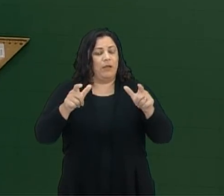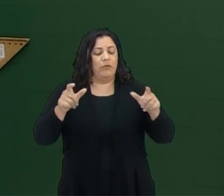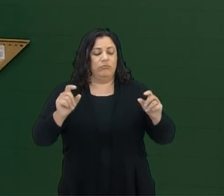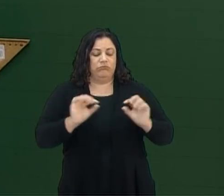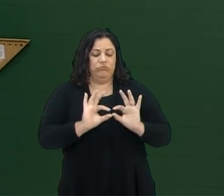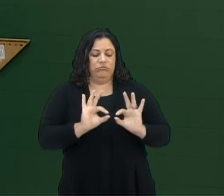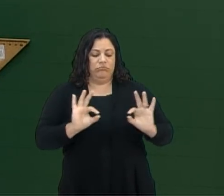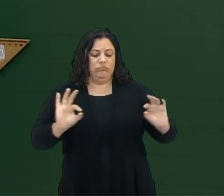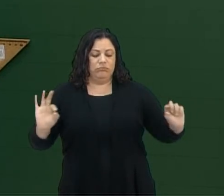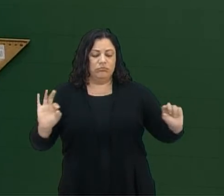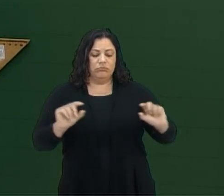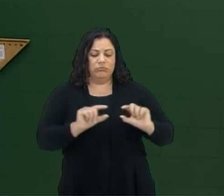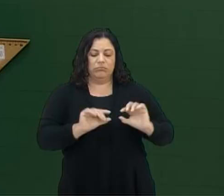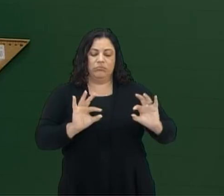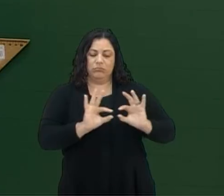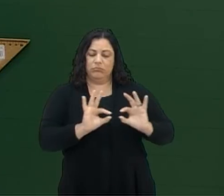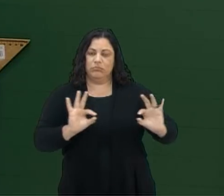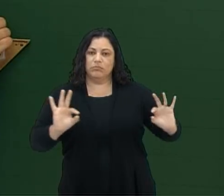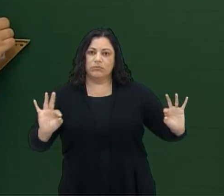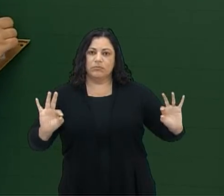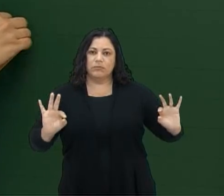Aqui.